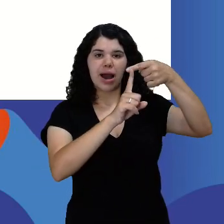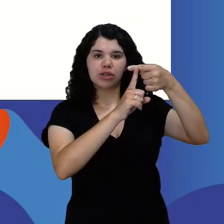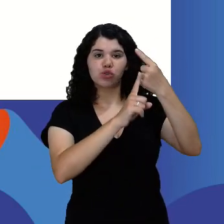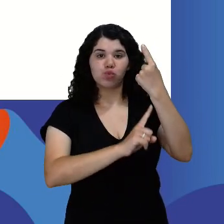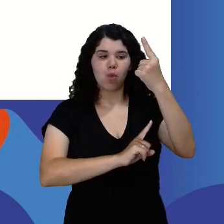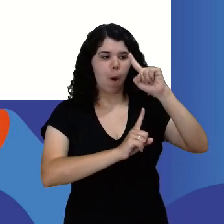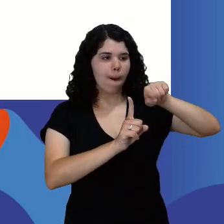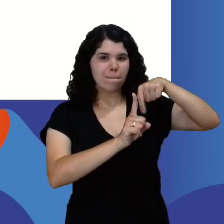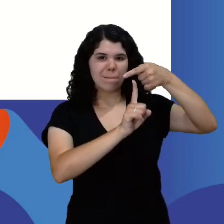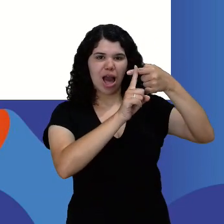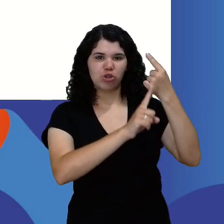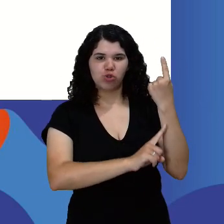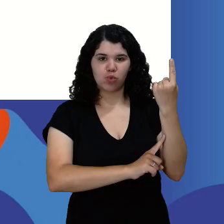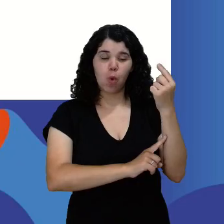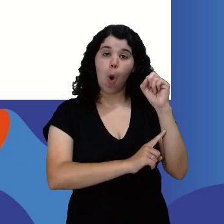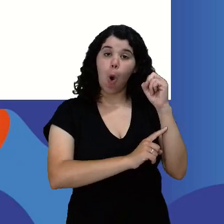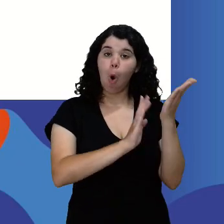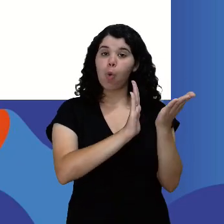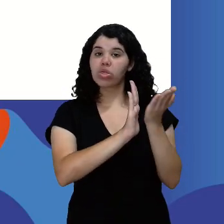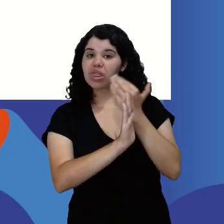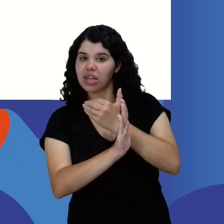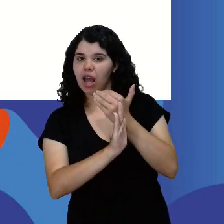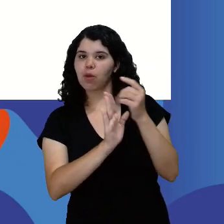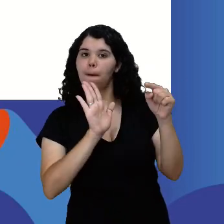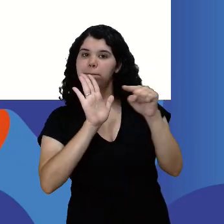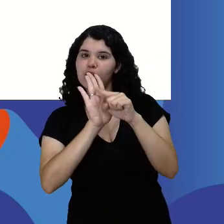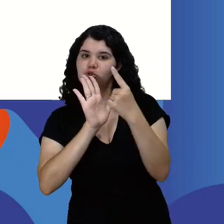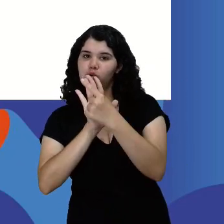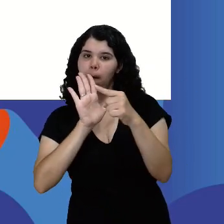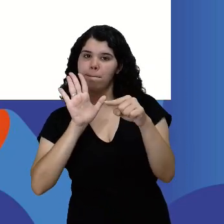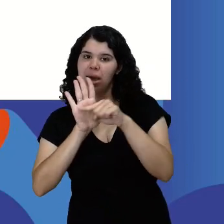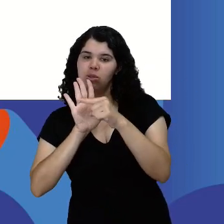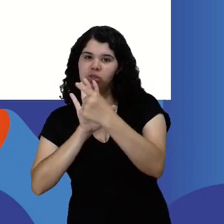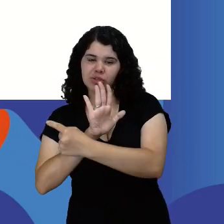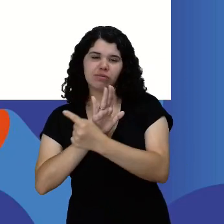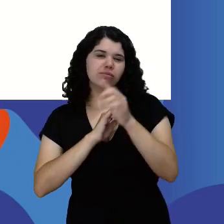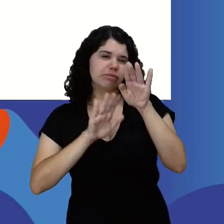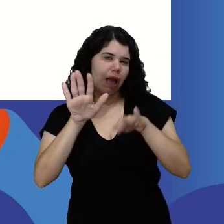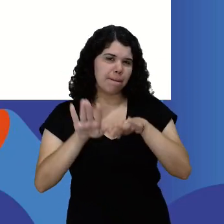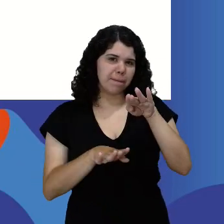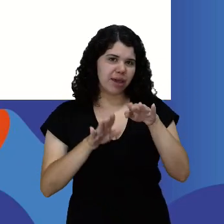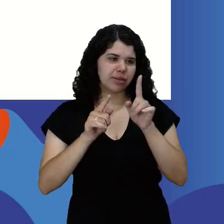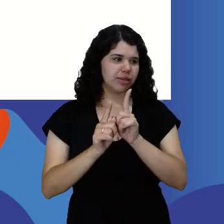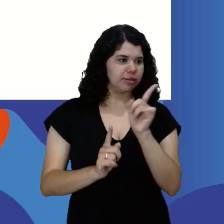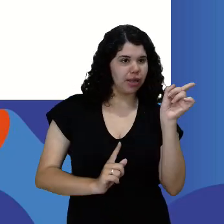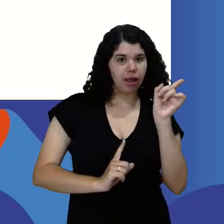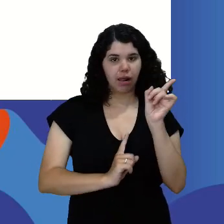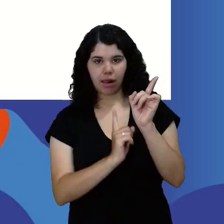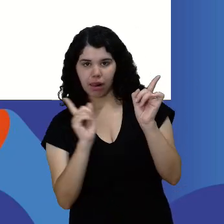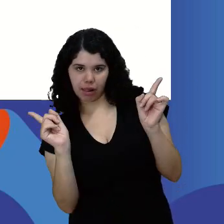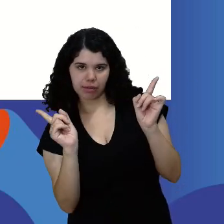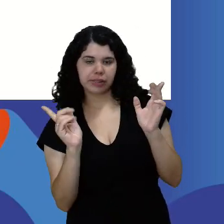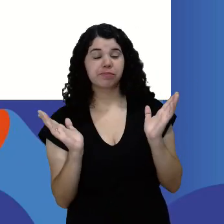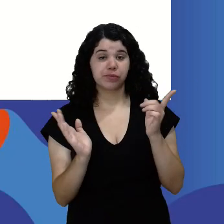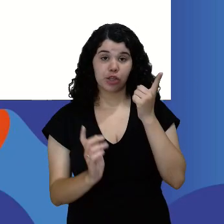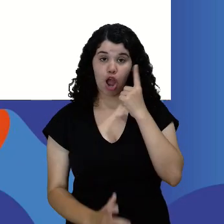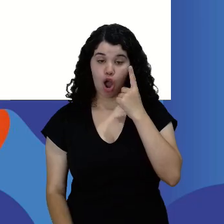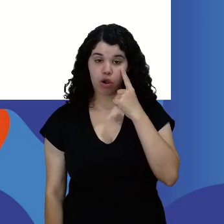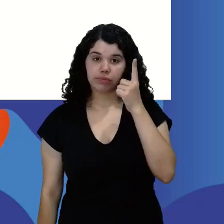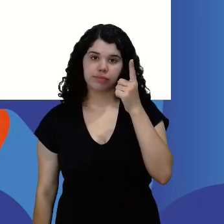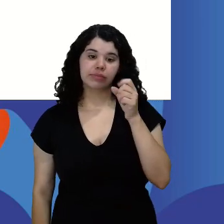estar acrescentando ou retirando 1. Depende do sentido que a gente vai estar observando. Então, continuando aí, ó, para